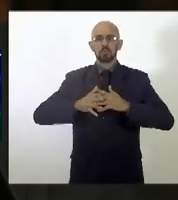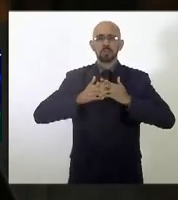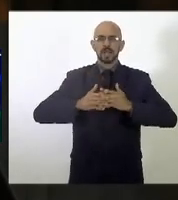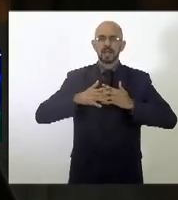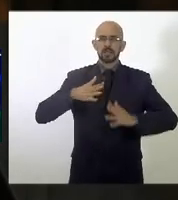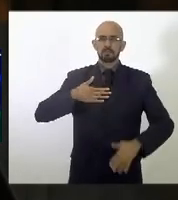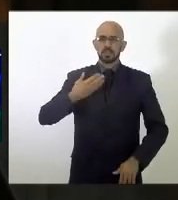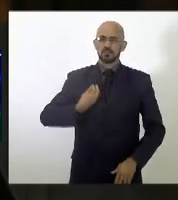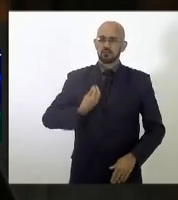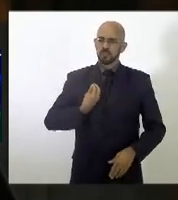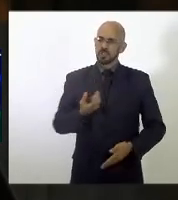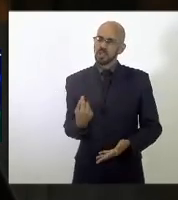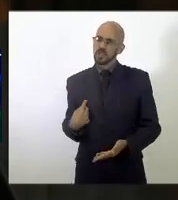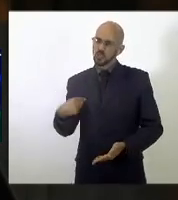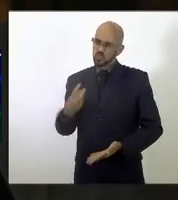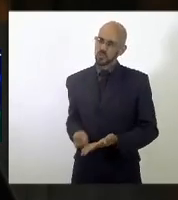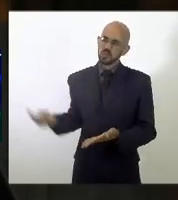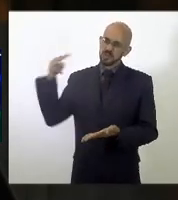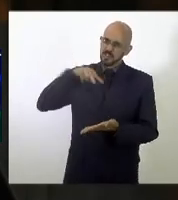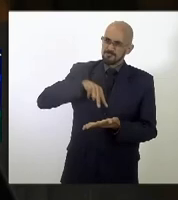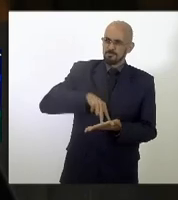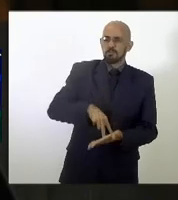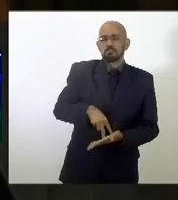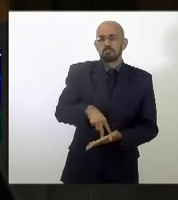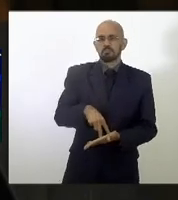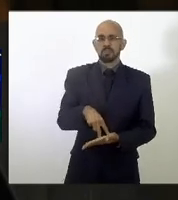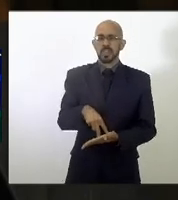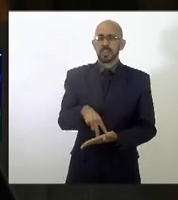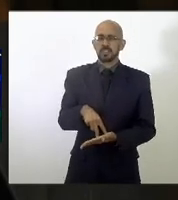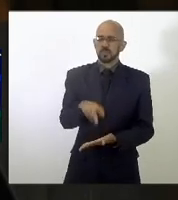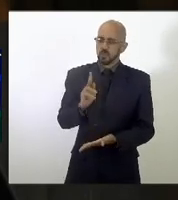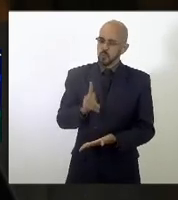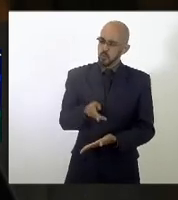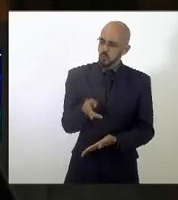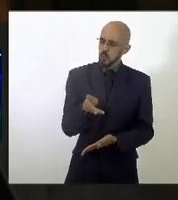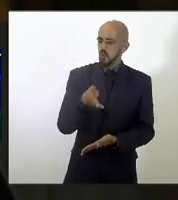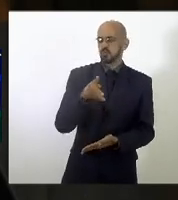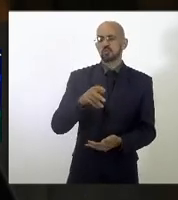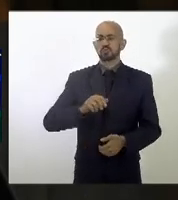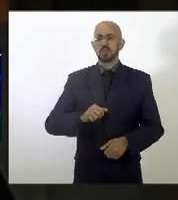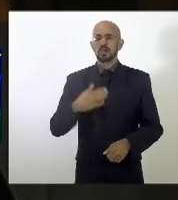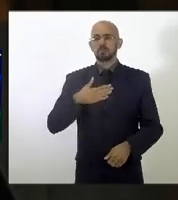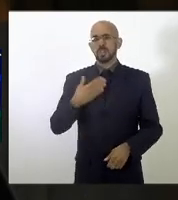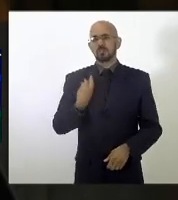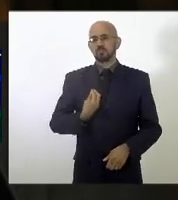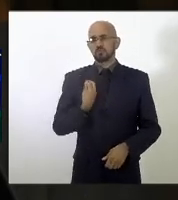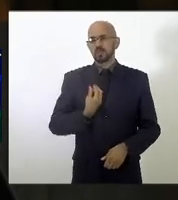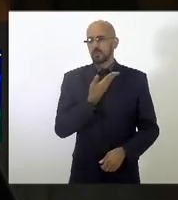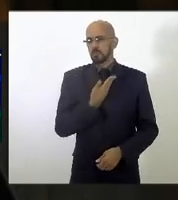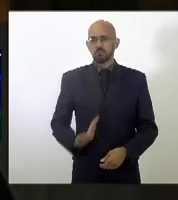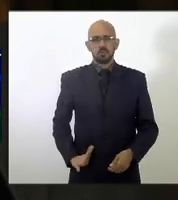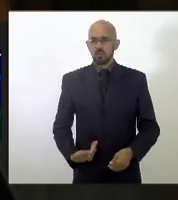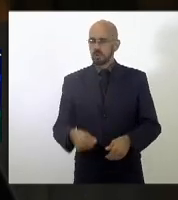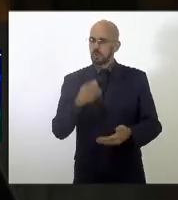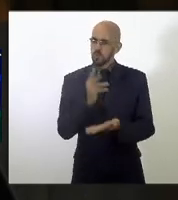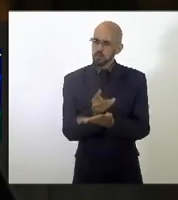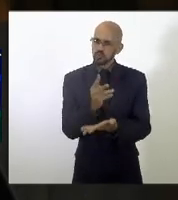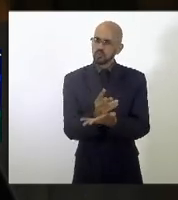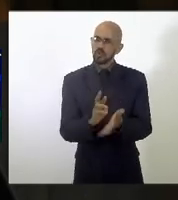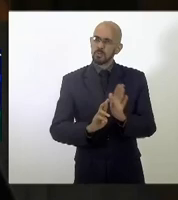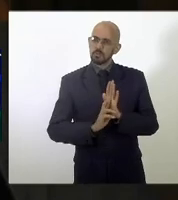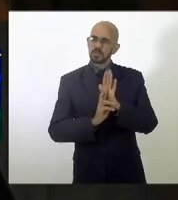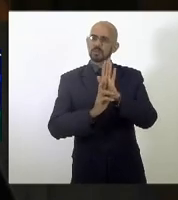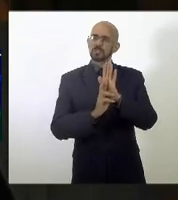Estou aqui em pé, né, de cabeça erguida, continuando a minha vida pública, continuando a representar aqueles